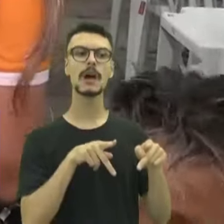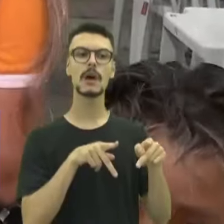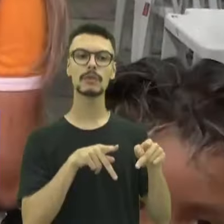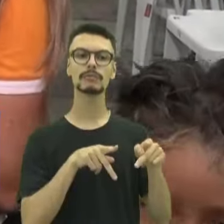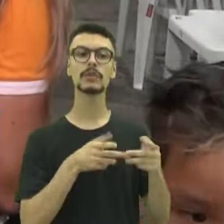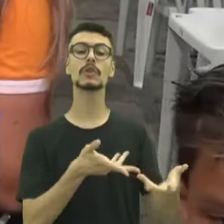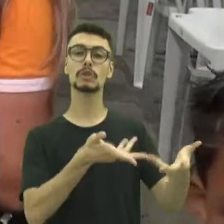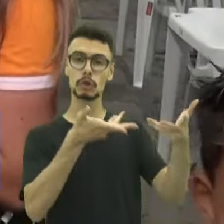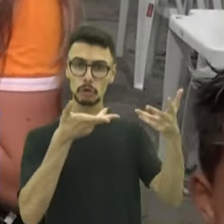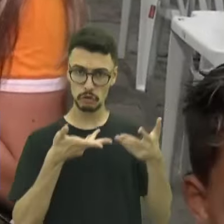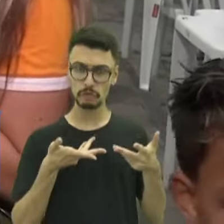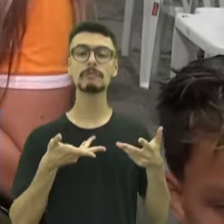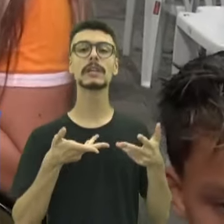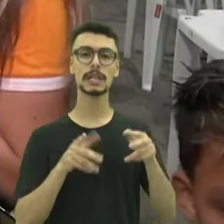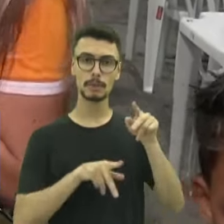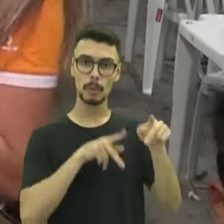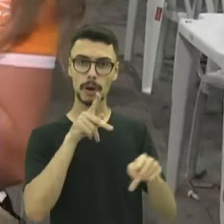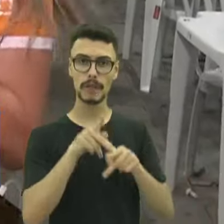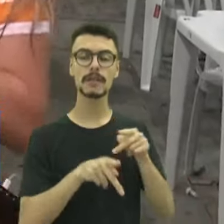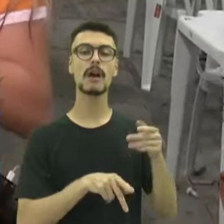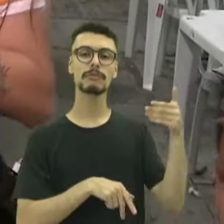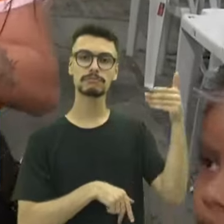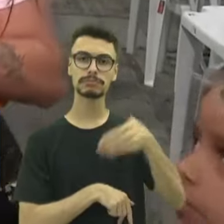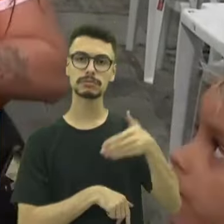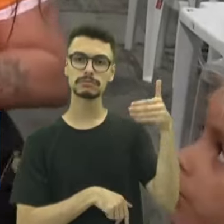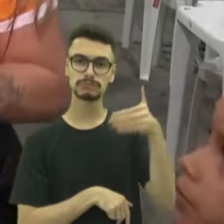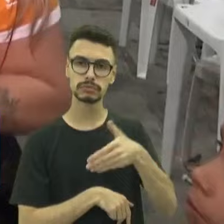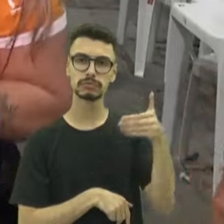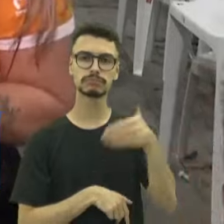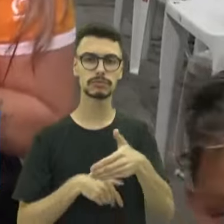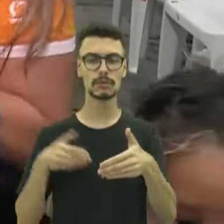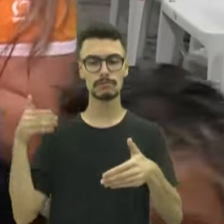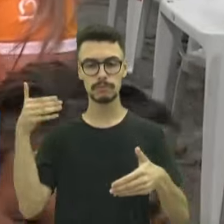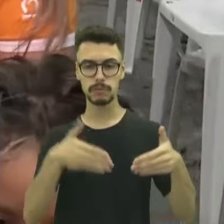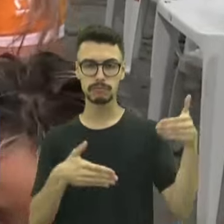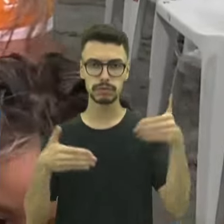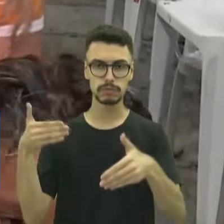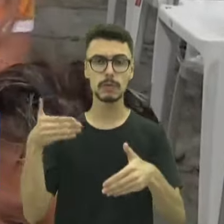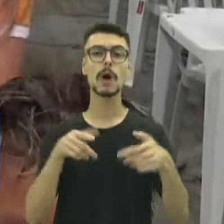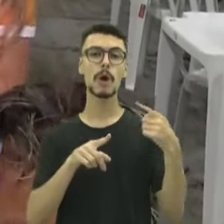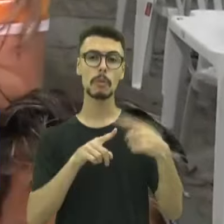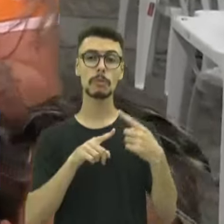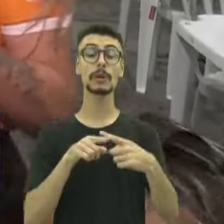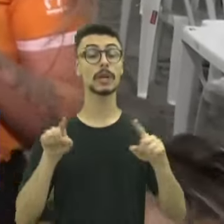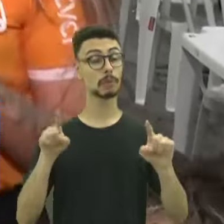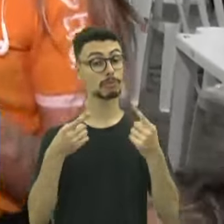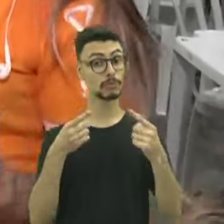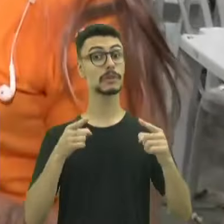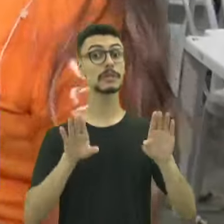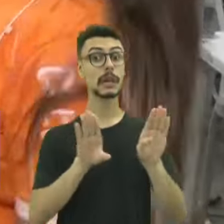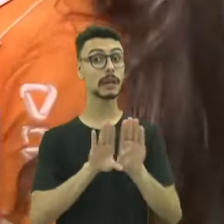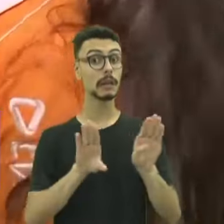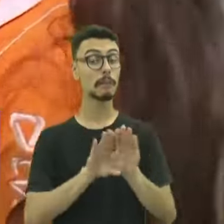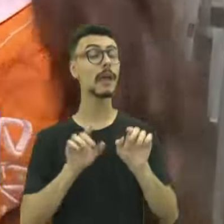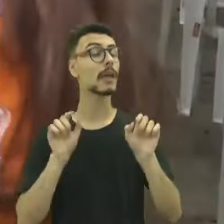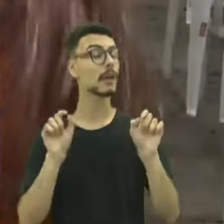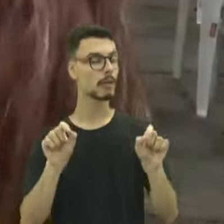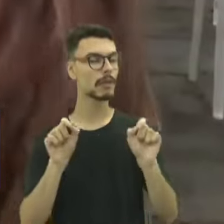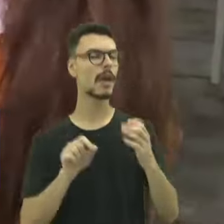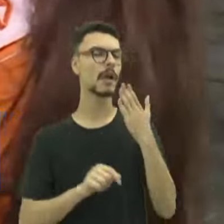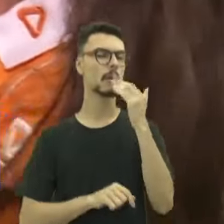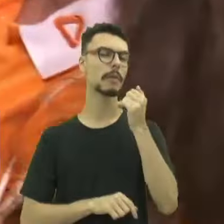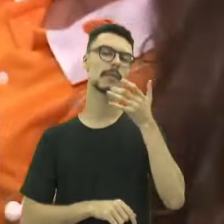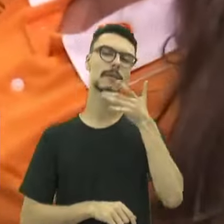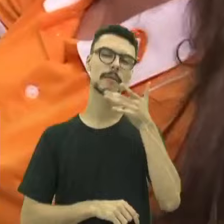convidar, fazer um convite mesmo para a população, para vir aqui prestigiar, que vai ter música e, claro, muita comida